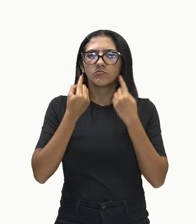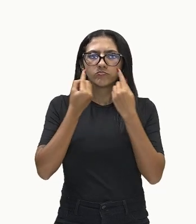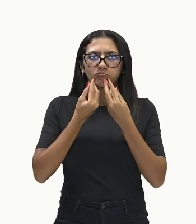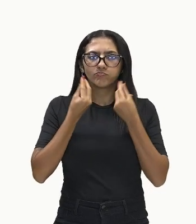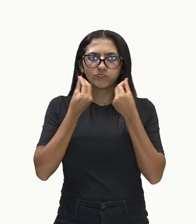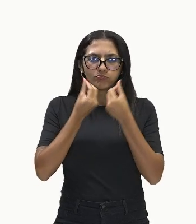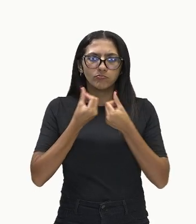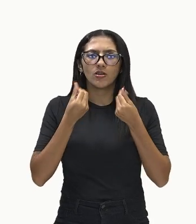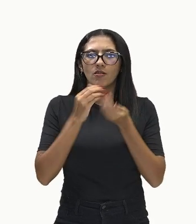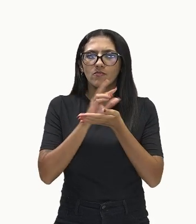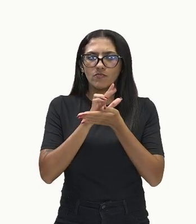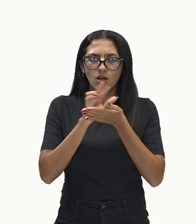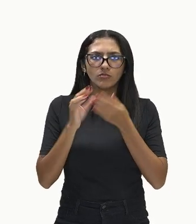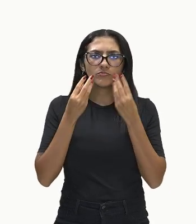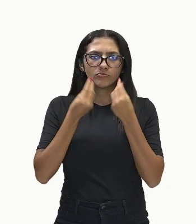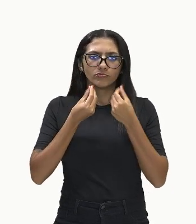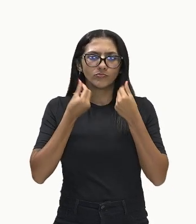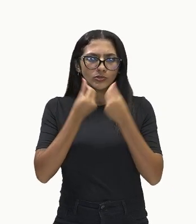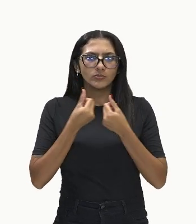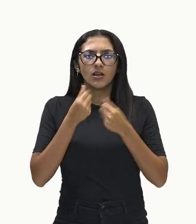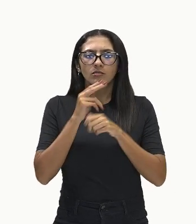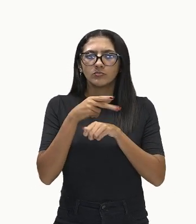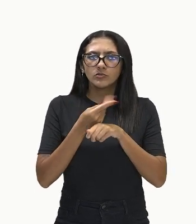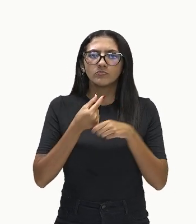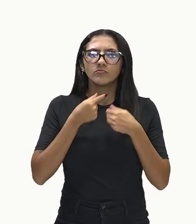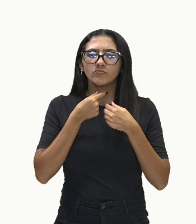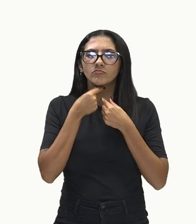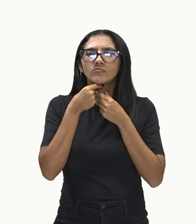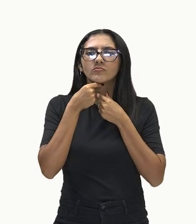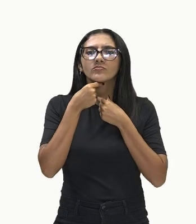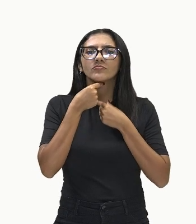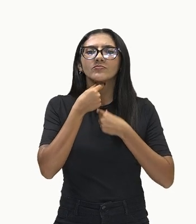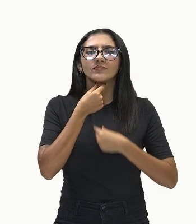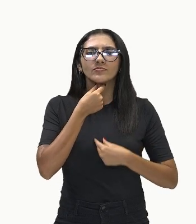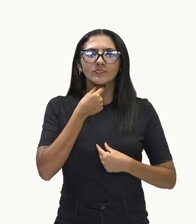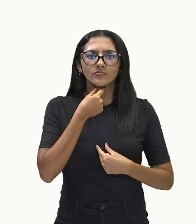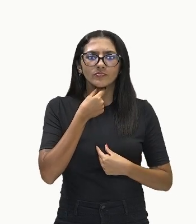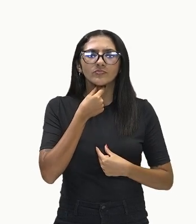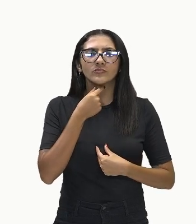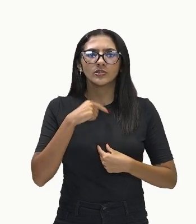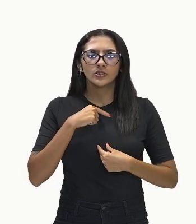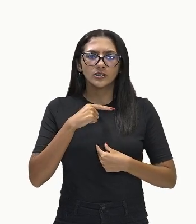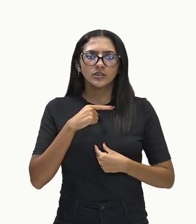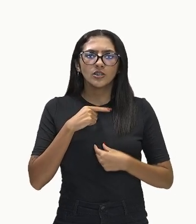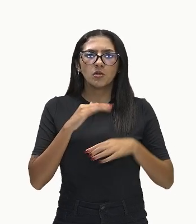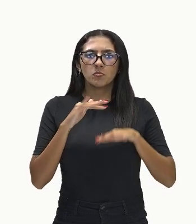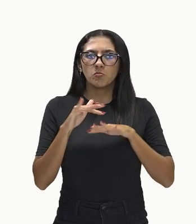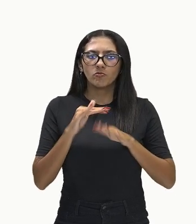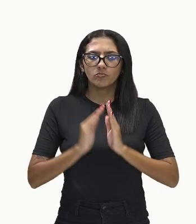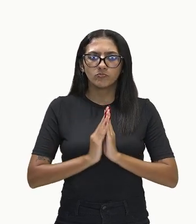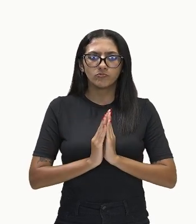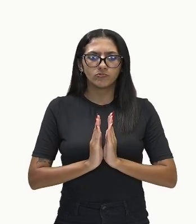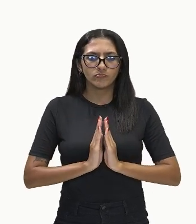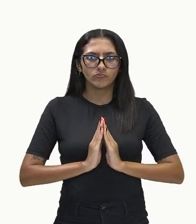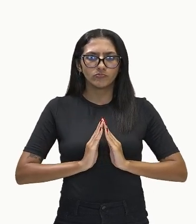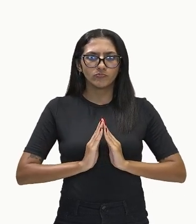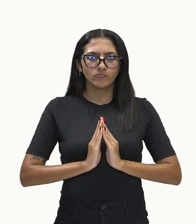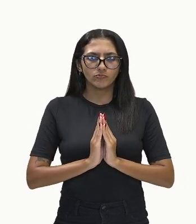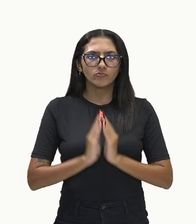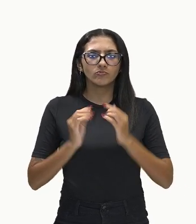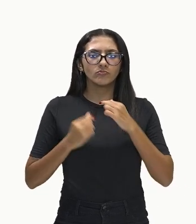glândulas salivares, passa pelo nosso esôfago, sendo empurrado por movimentos